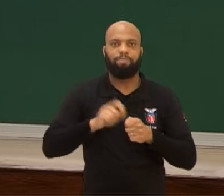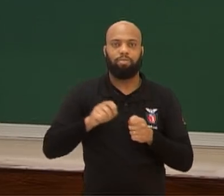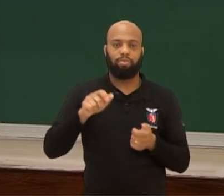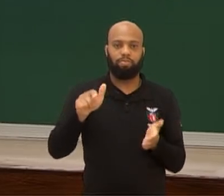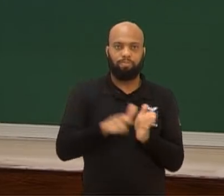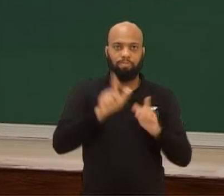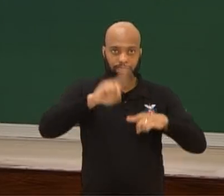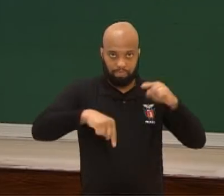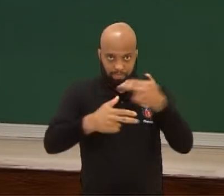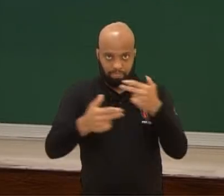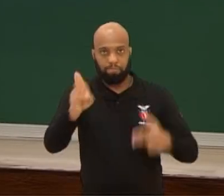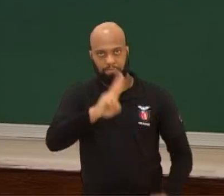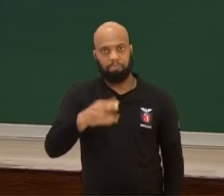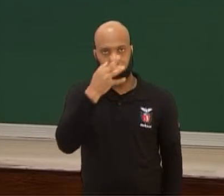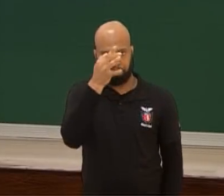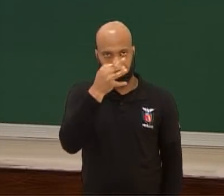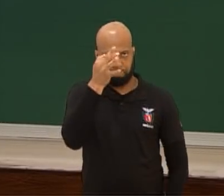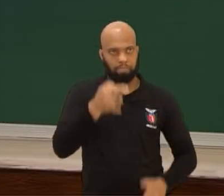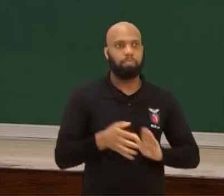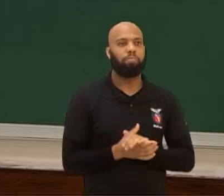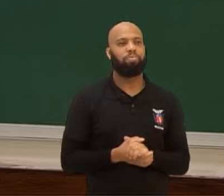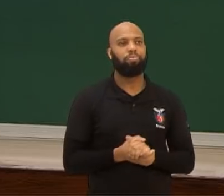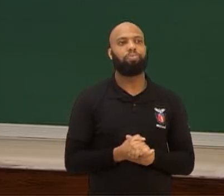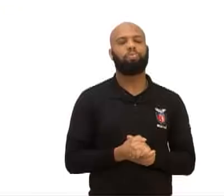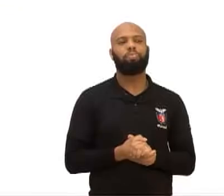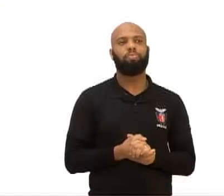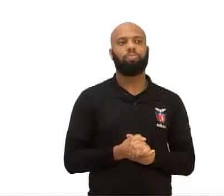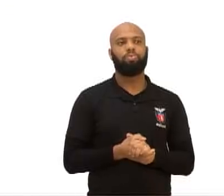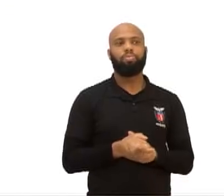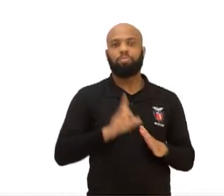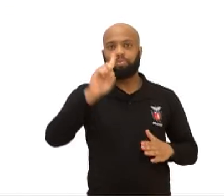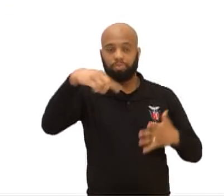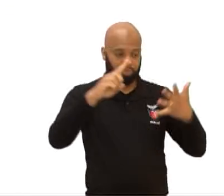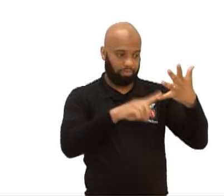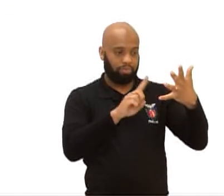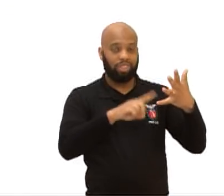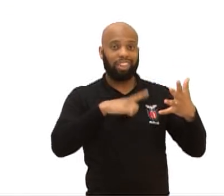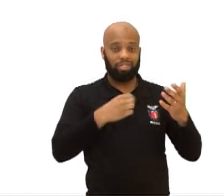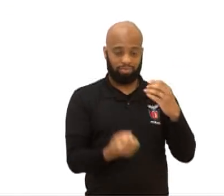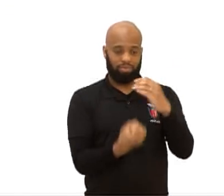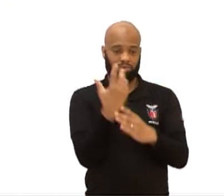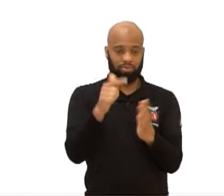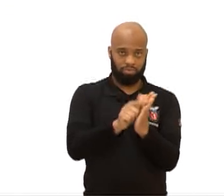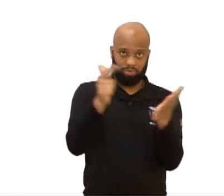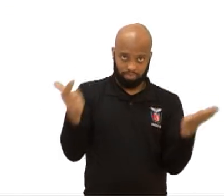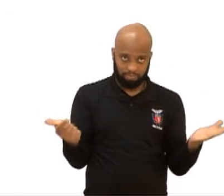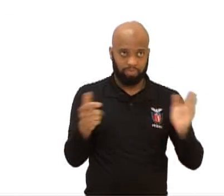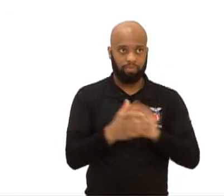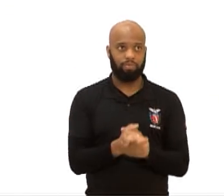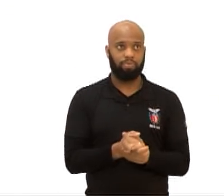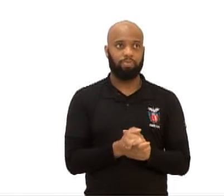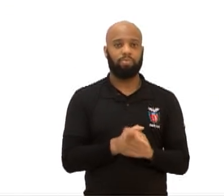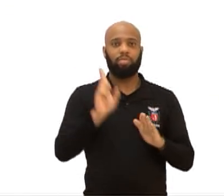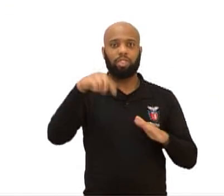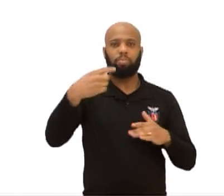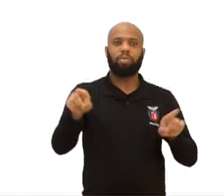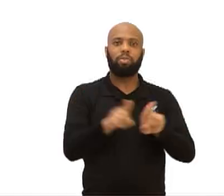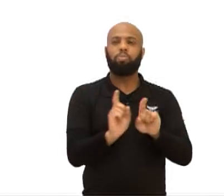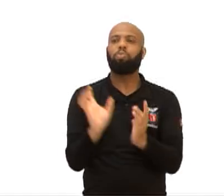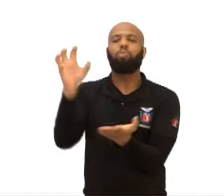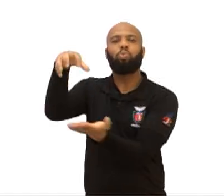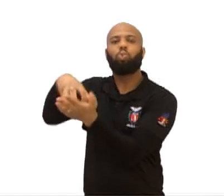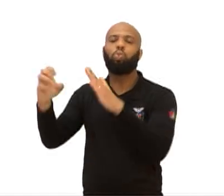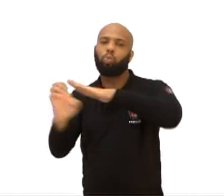material feito por essa planta. Depois tivemos o surgimento do jornal, da imprensa, que aí permitiu